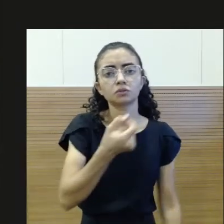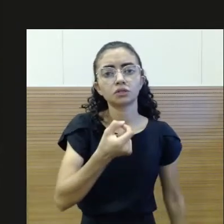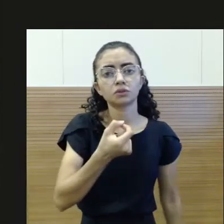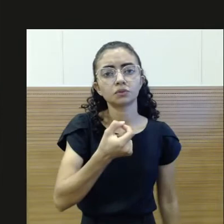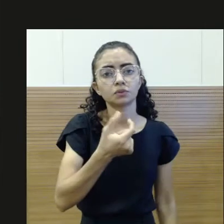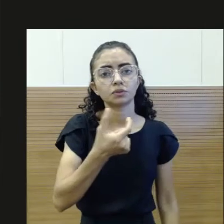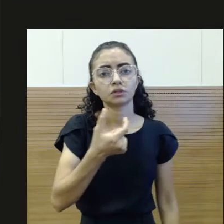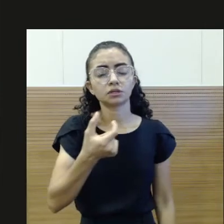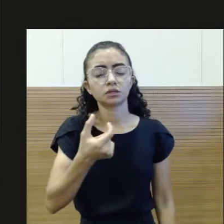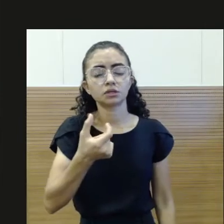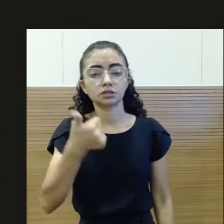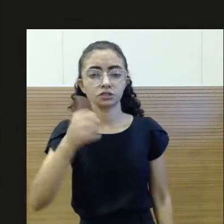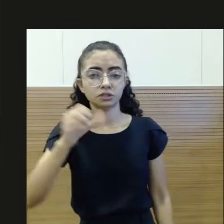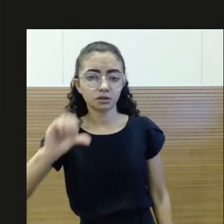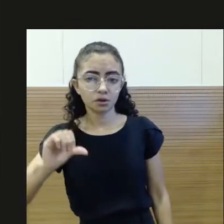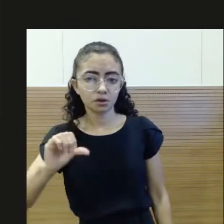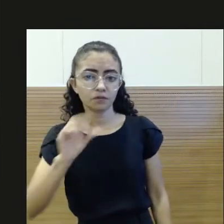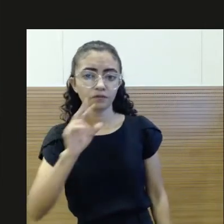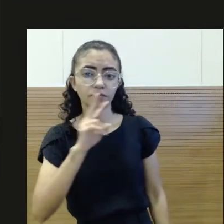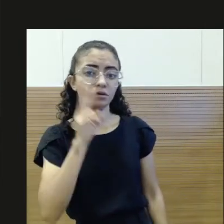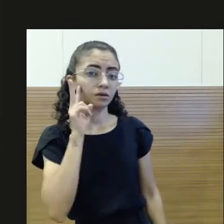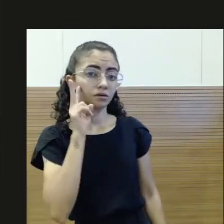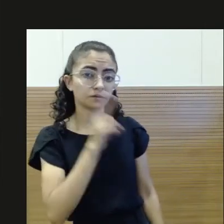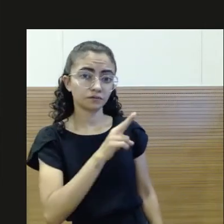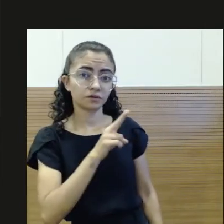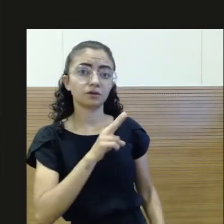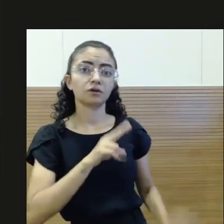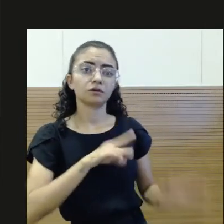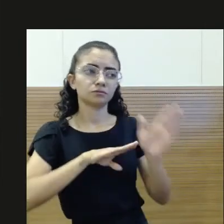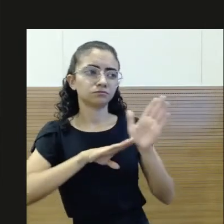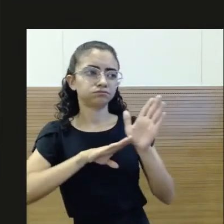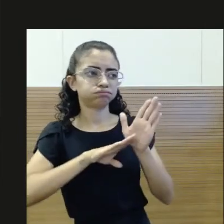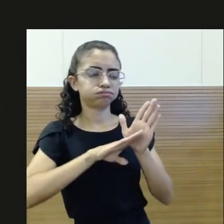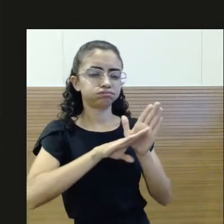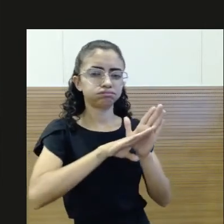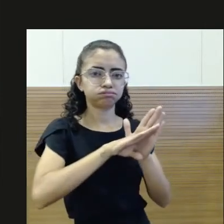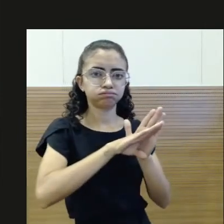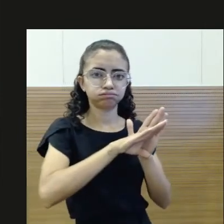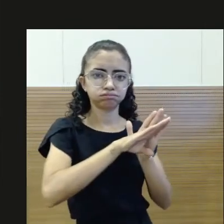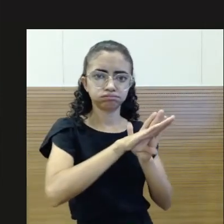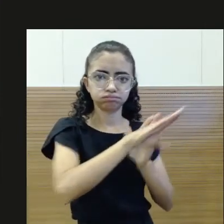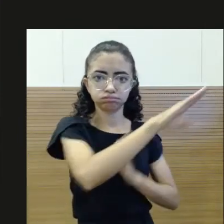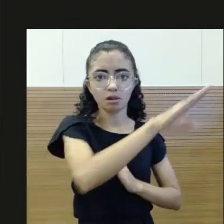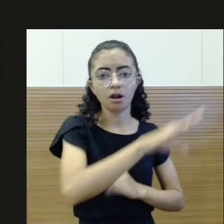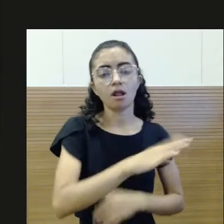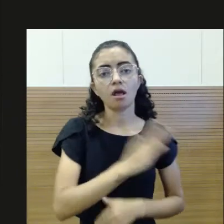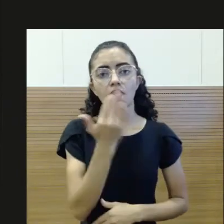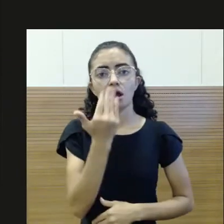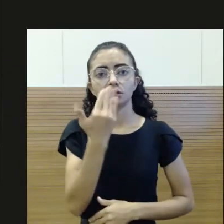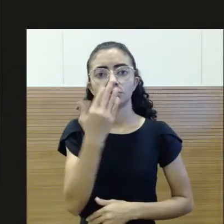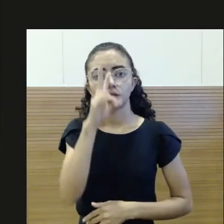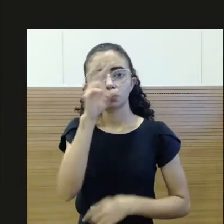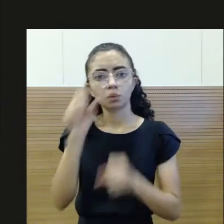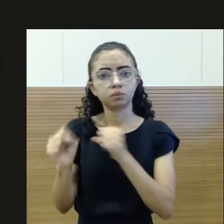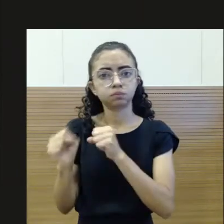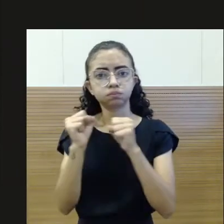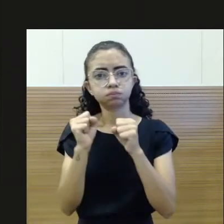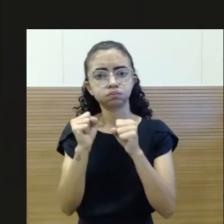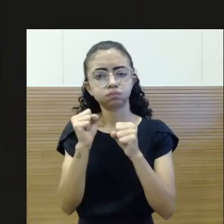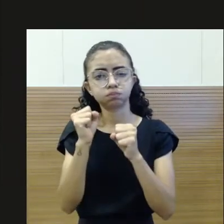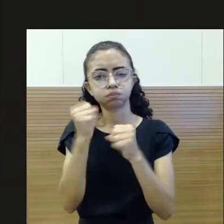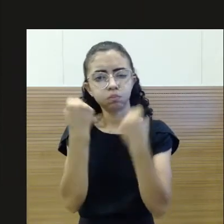esse crescimento sendo mais rápido. Então, a gente, de fato, tem claramente os ultraprocessados como o grupo de